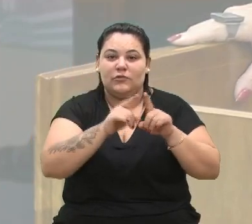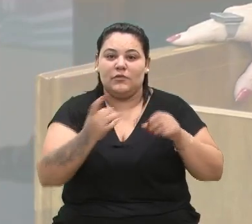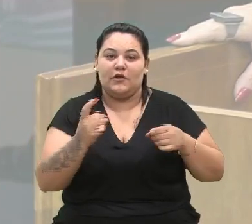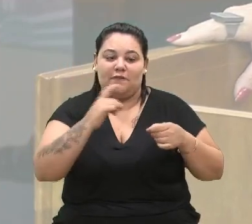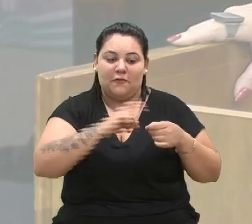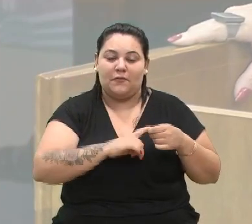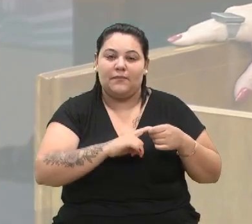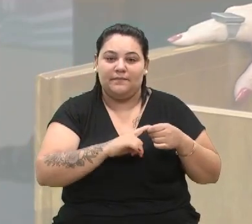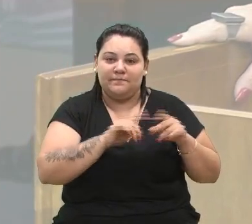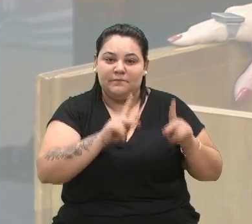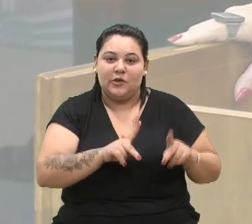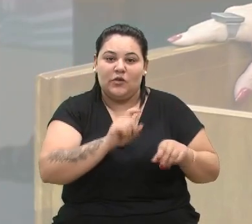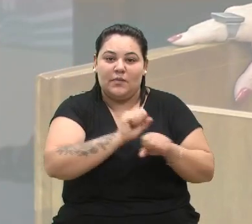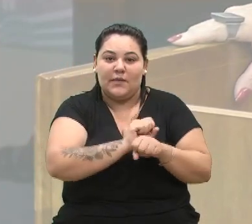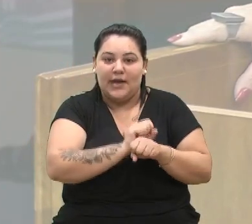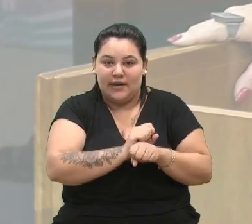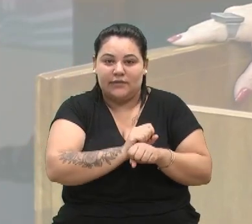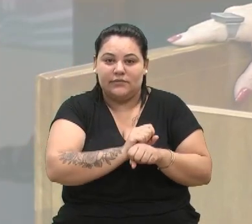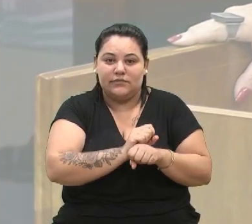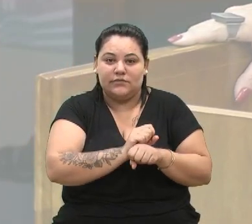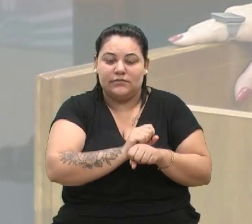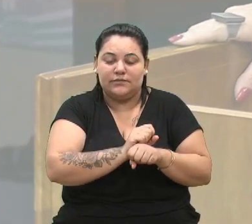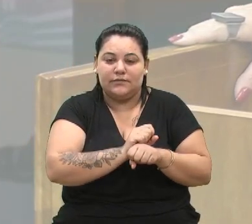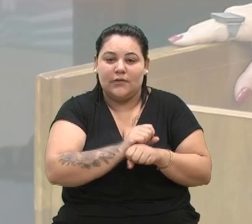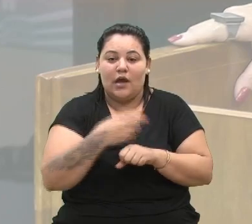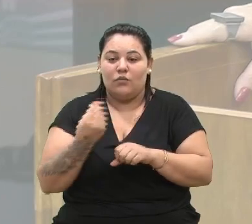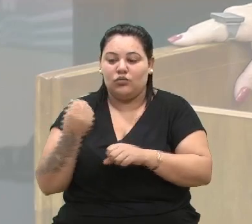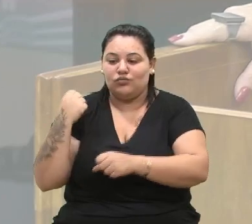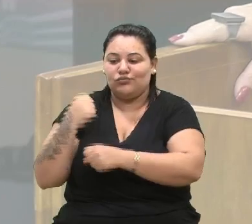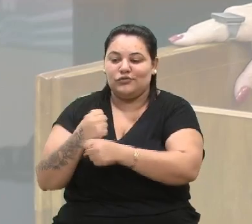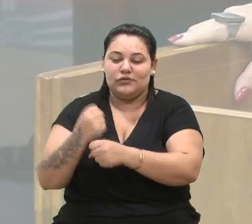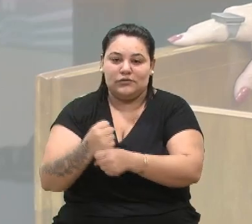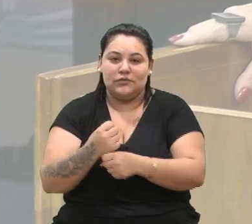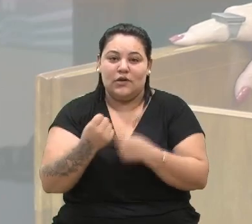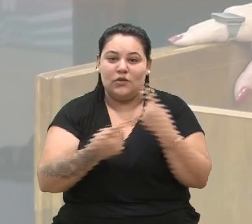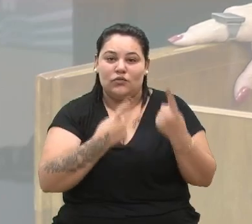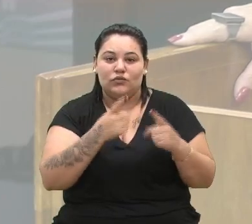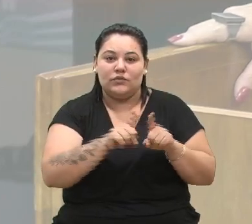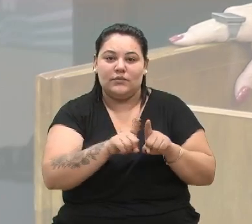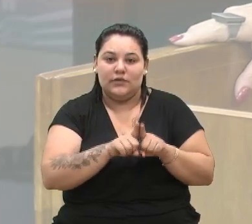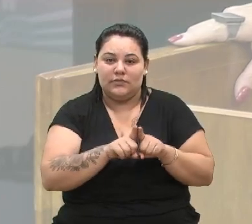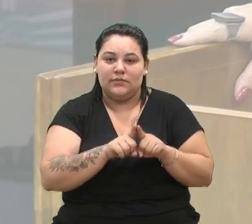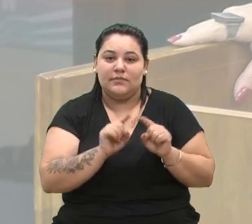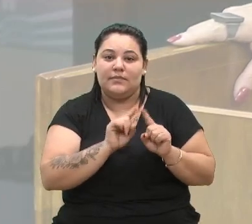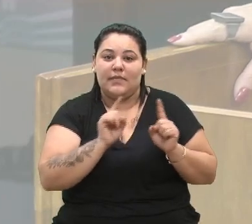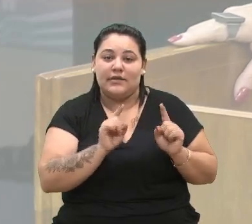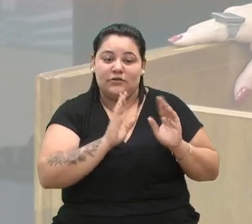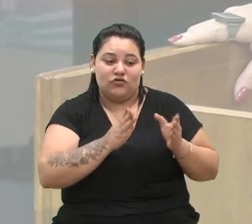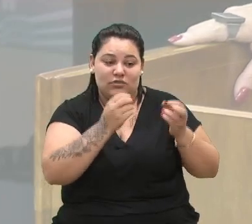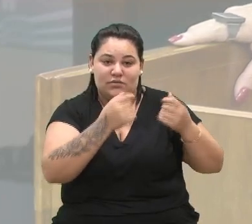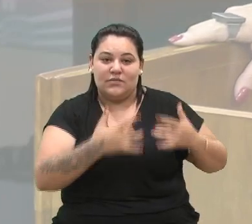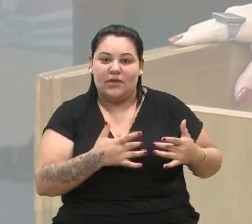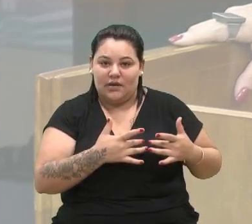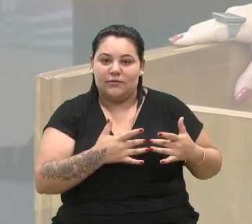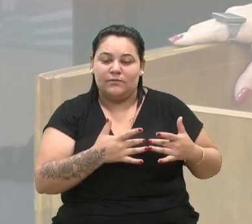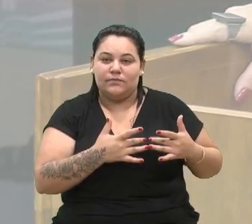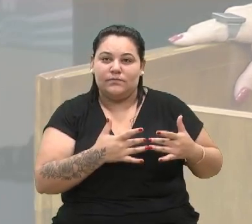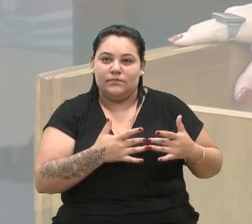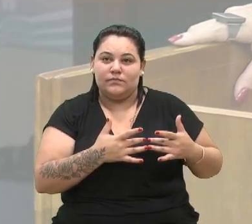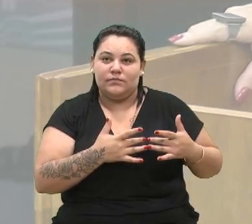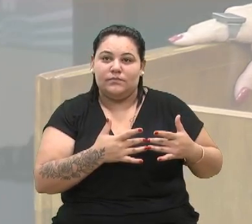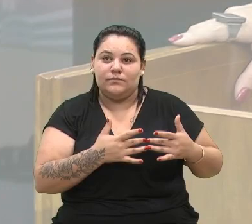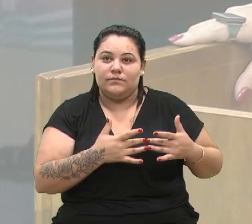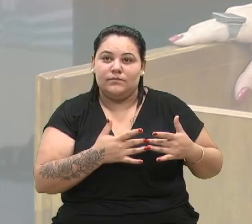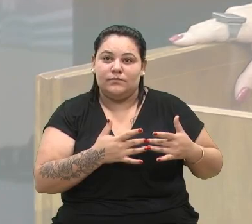parados há muitos anos, alguns, mas que foi colocada uma emenda, inclusive, né, da